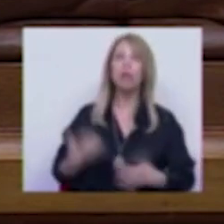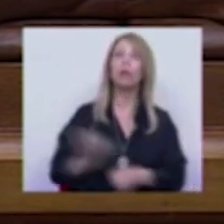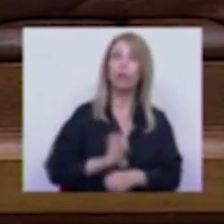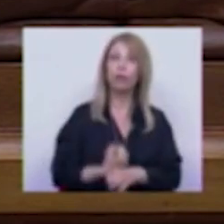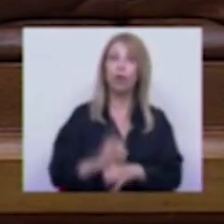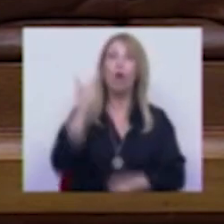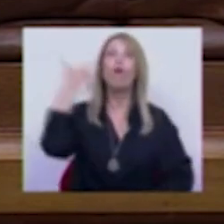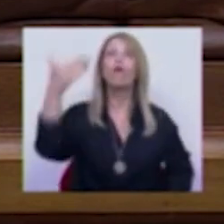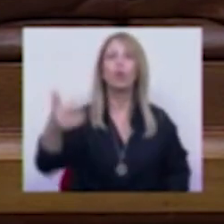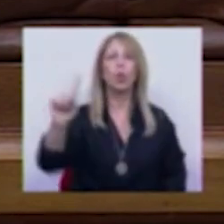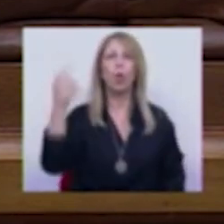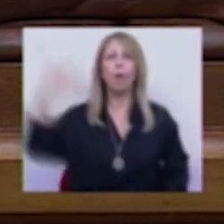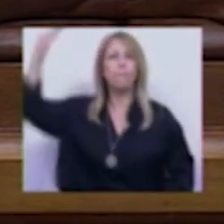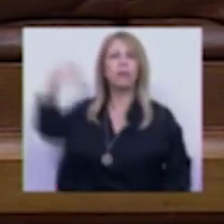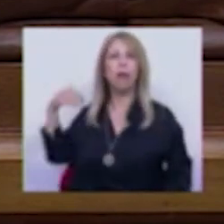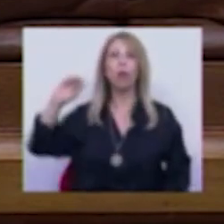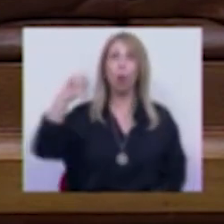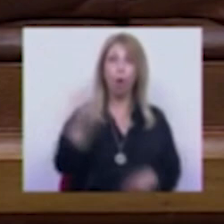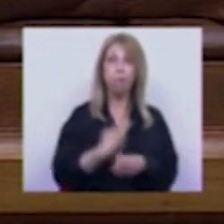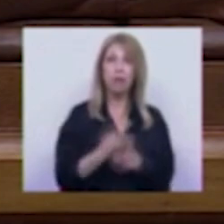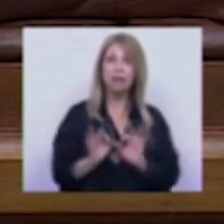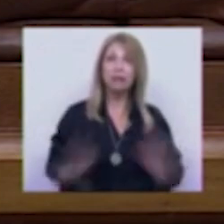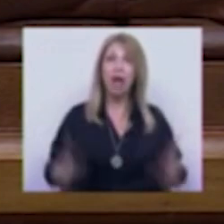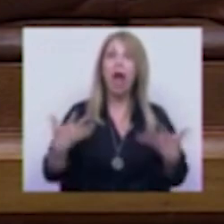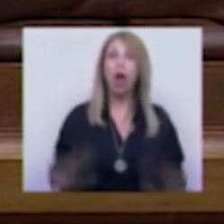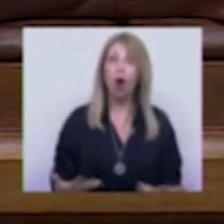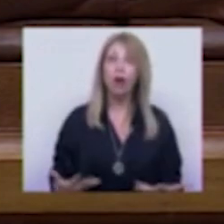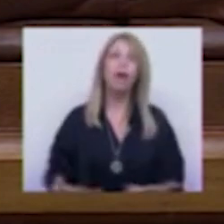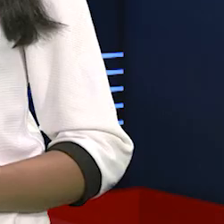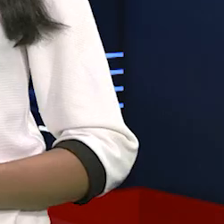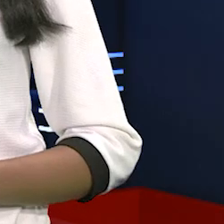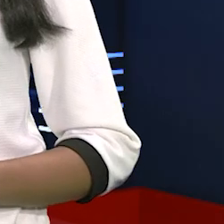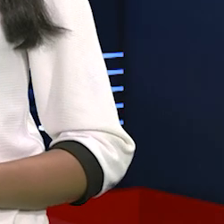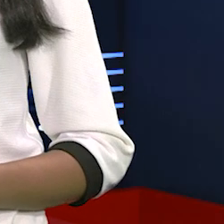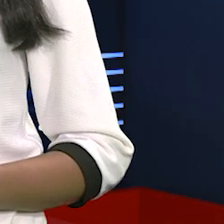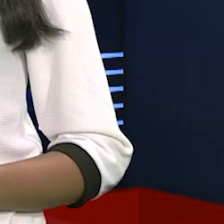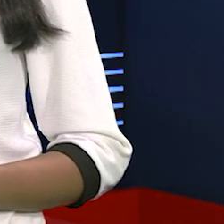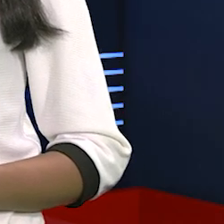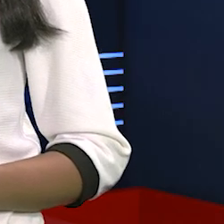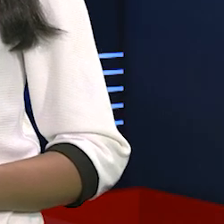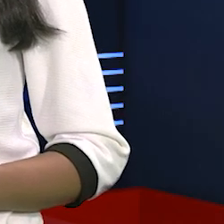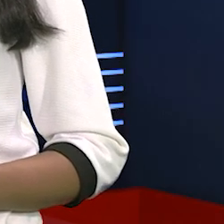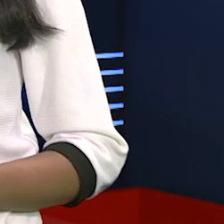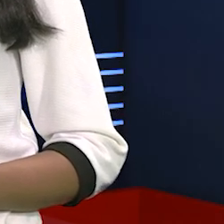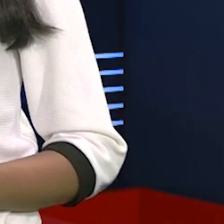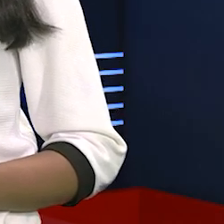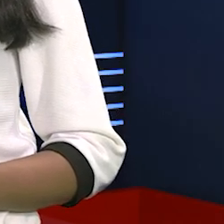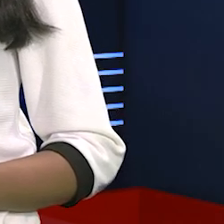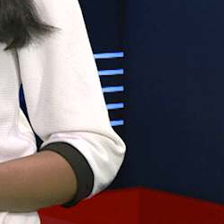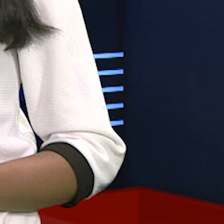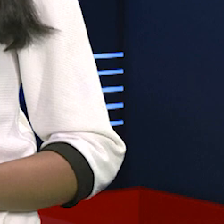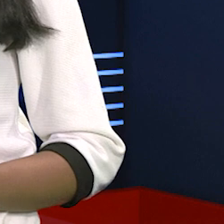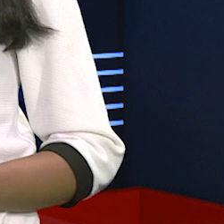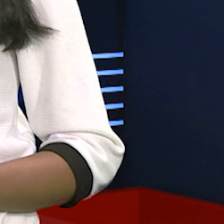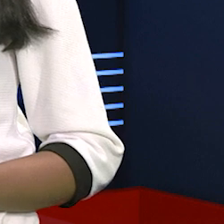ser o passado, nem a perpétua repetição do presente. É agora fazer outro tempo. A Iniciativa Liberal defendeu que falta a Portugal